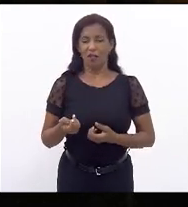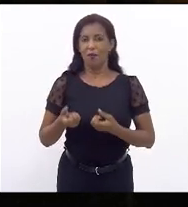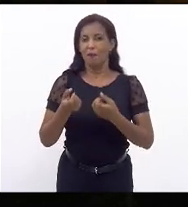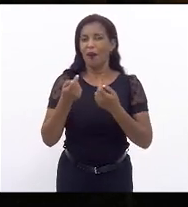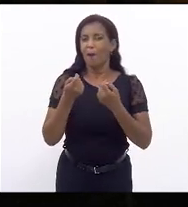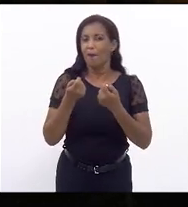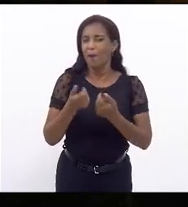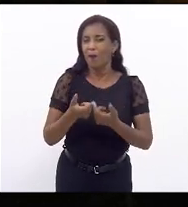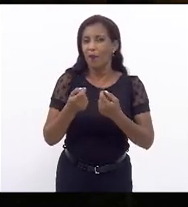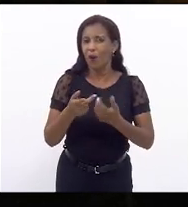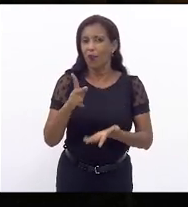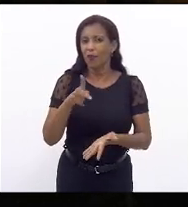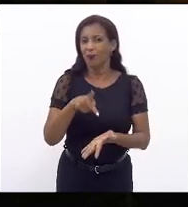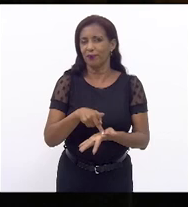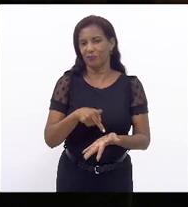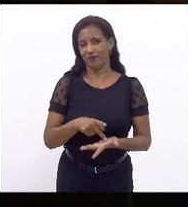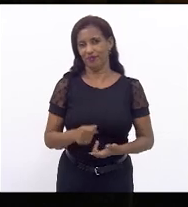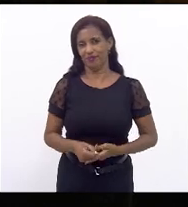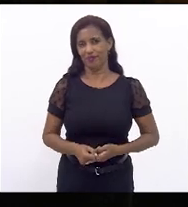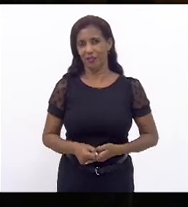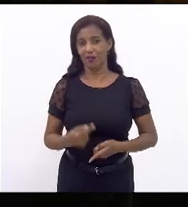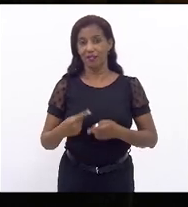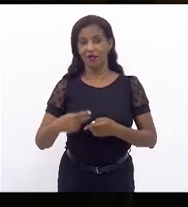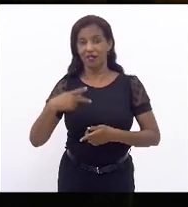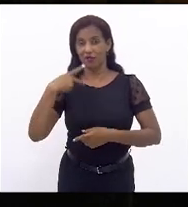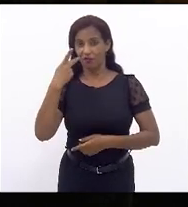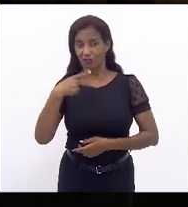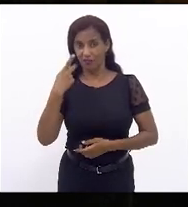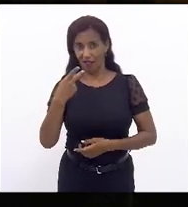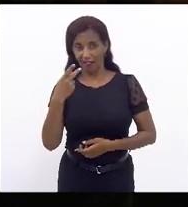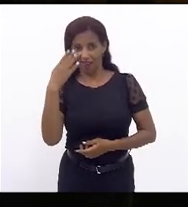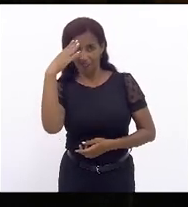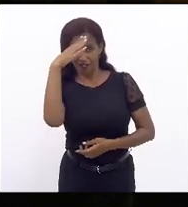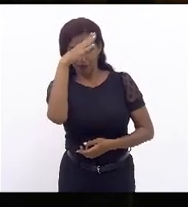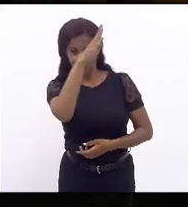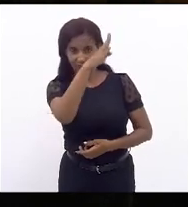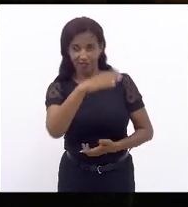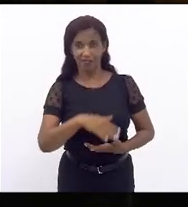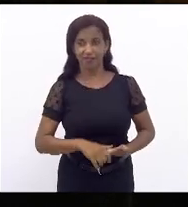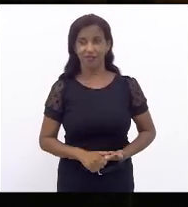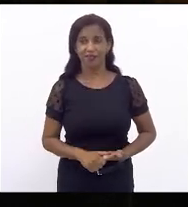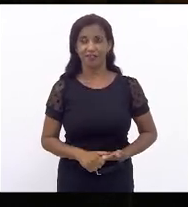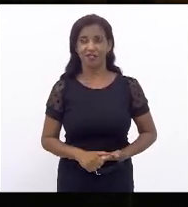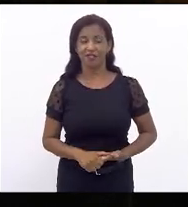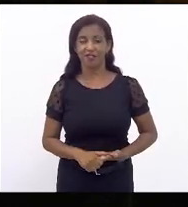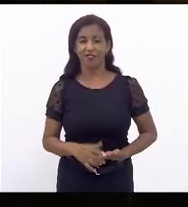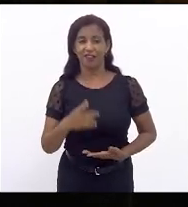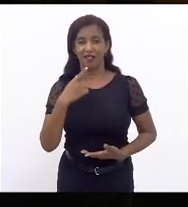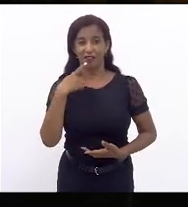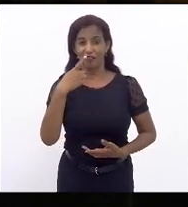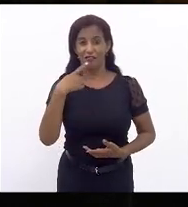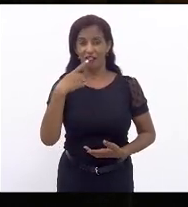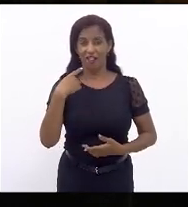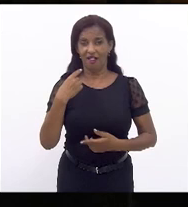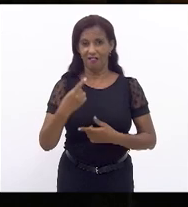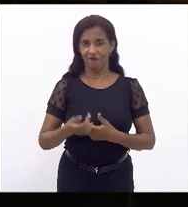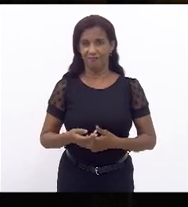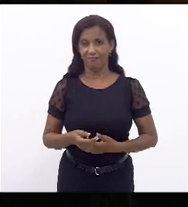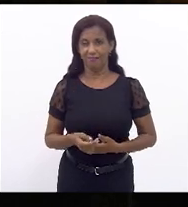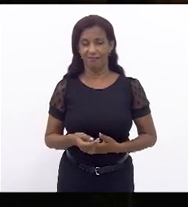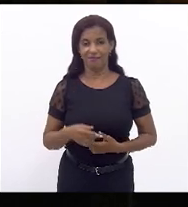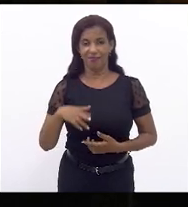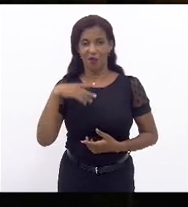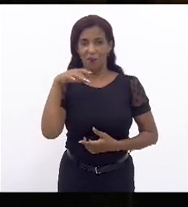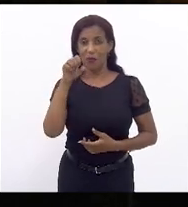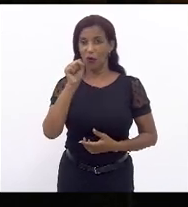são de verdade. Porque falar que é bolsonarista vai muito além, ó, de